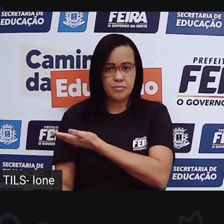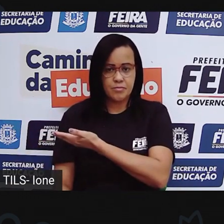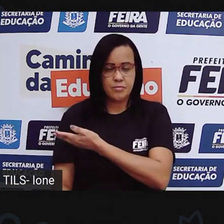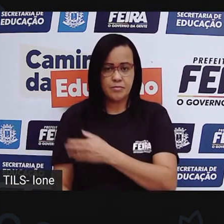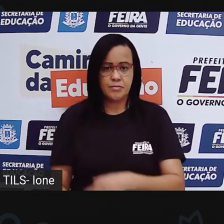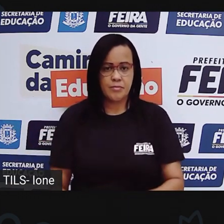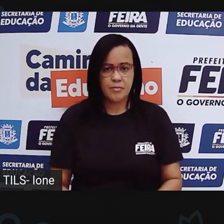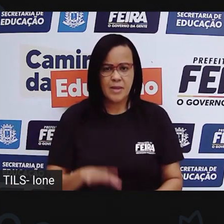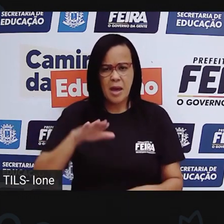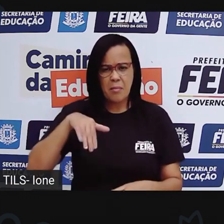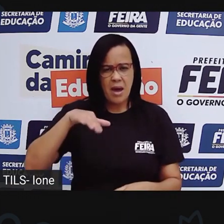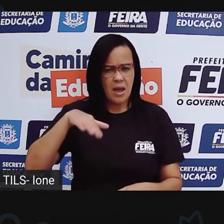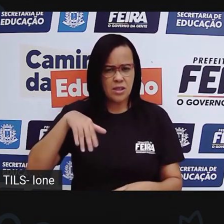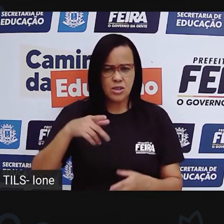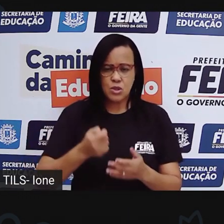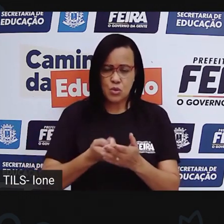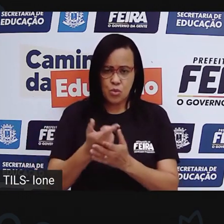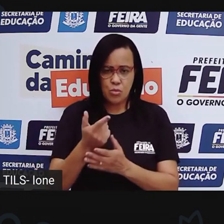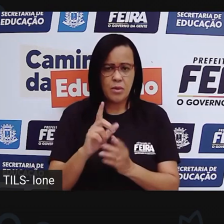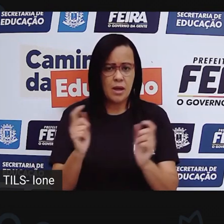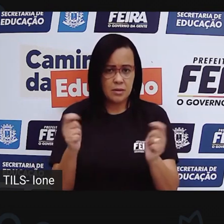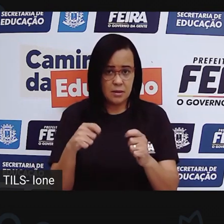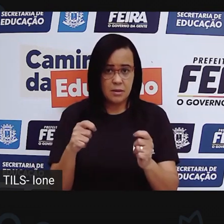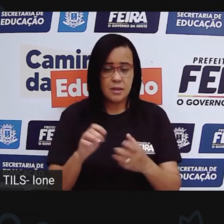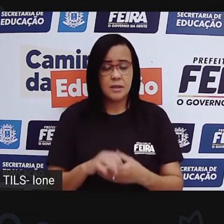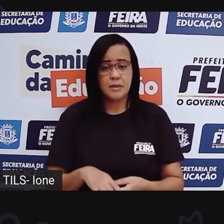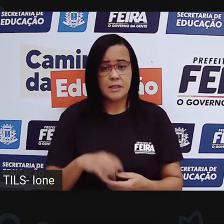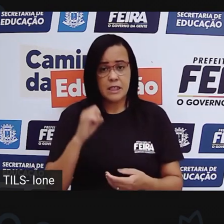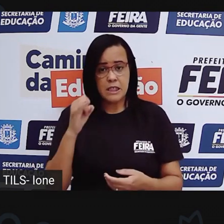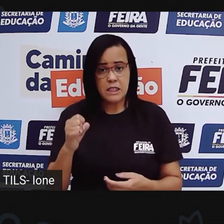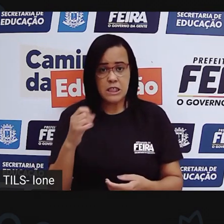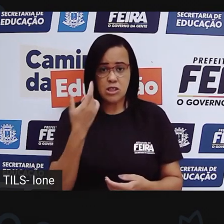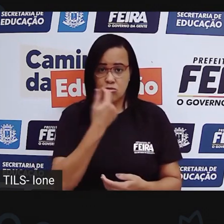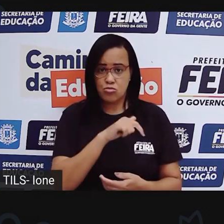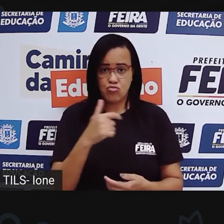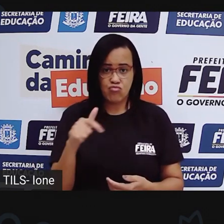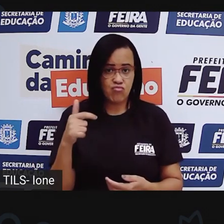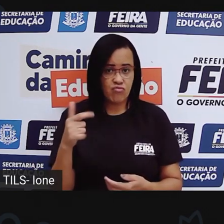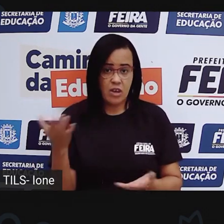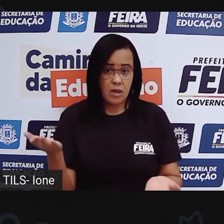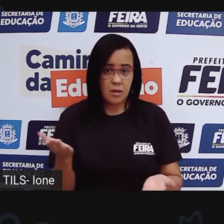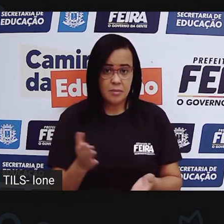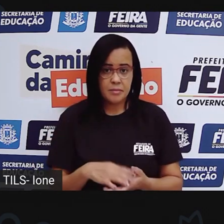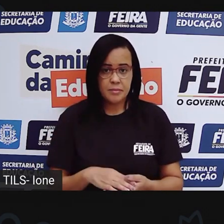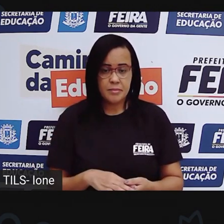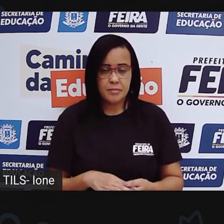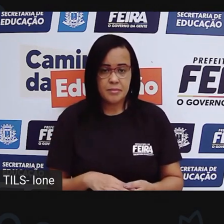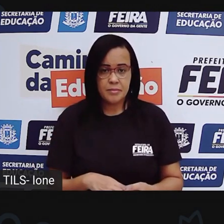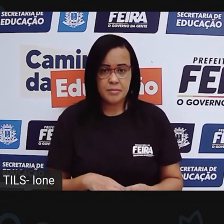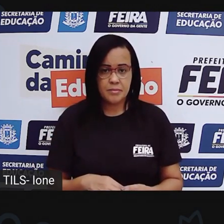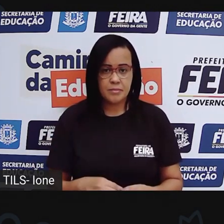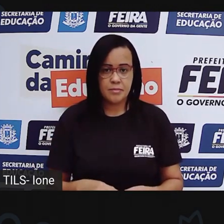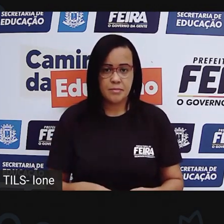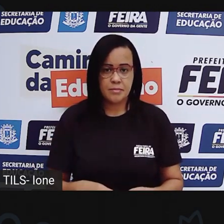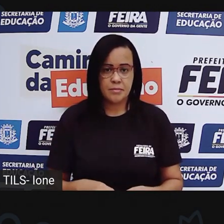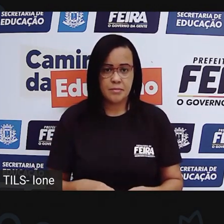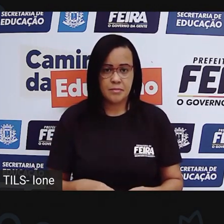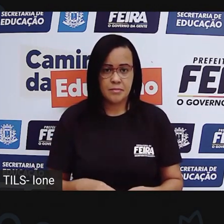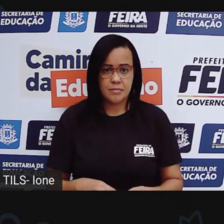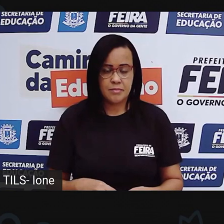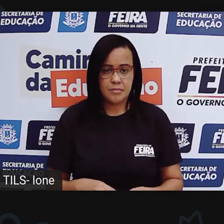bem baratinho. Se você não tiver, também não precisa se incomodar de, se não tiver